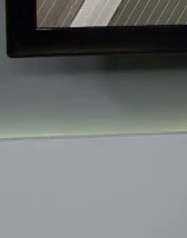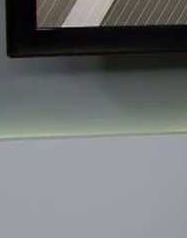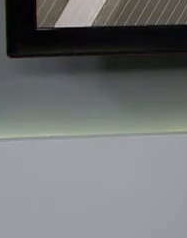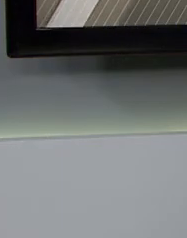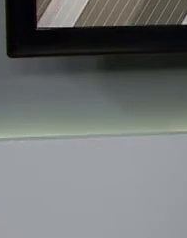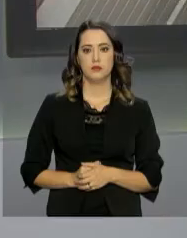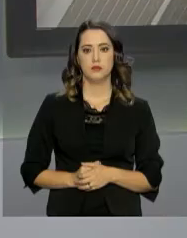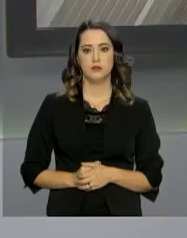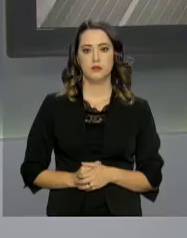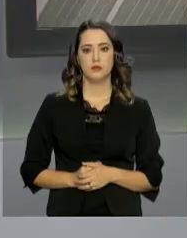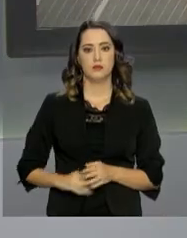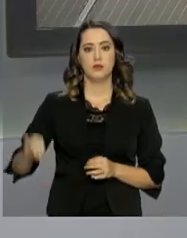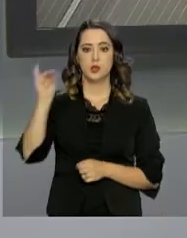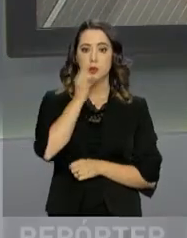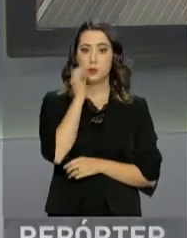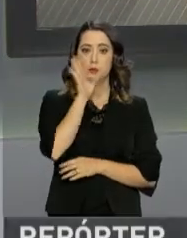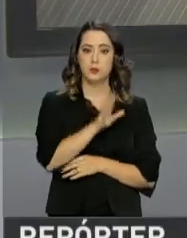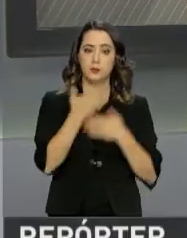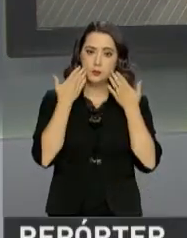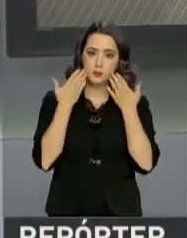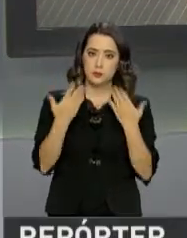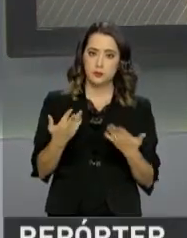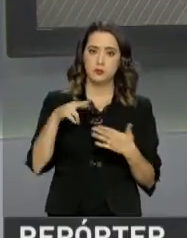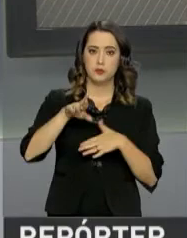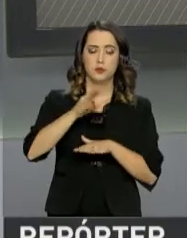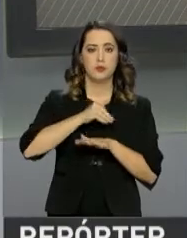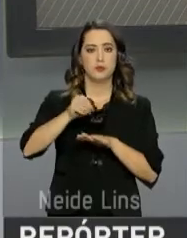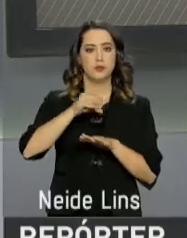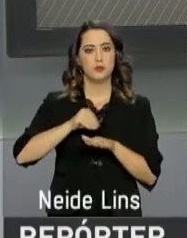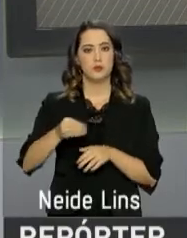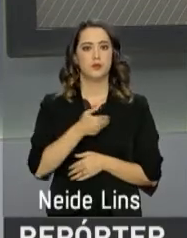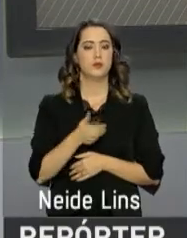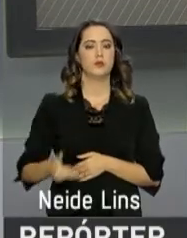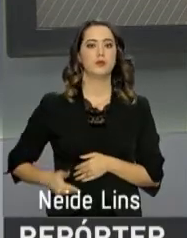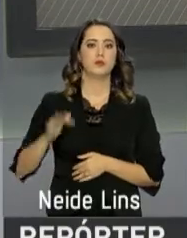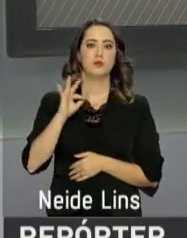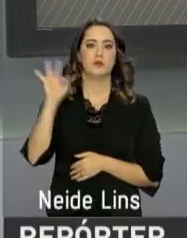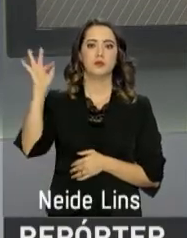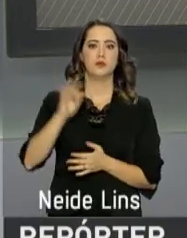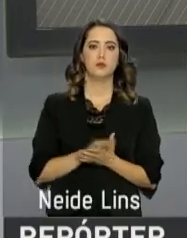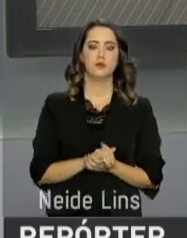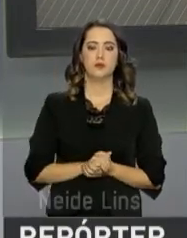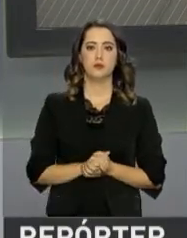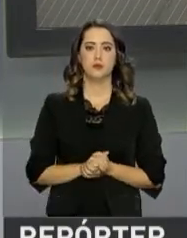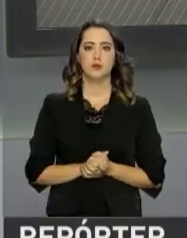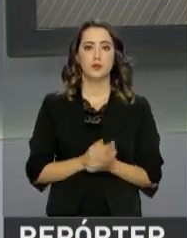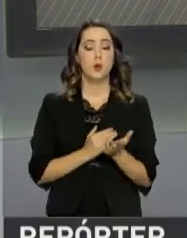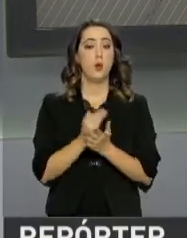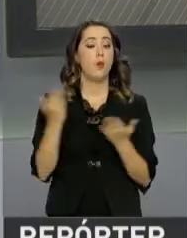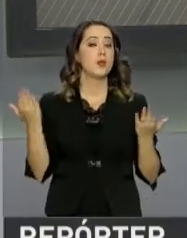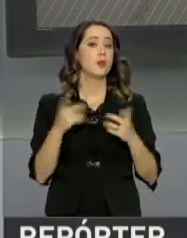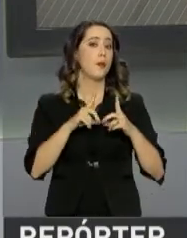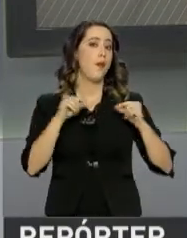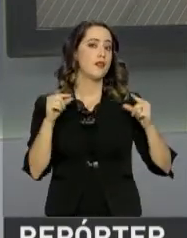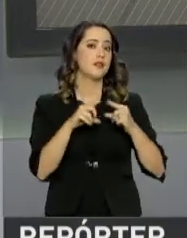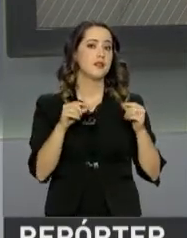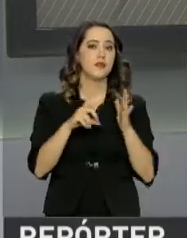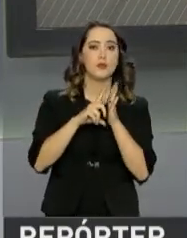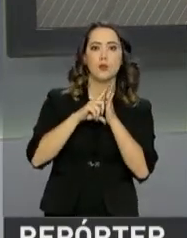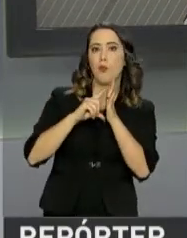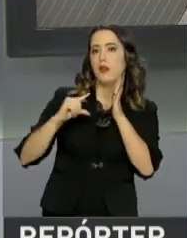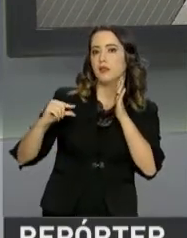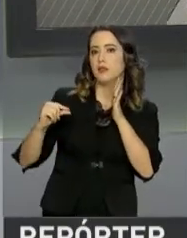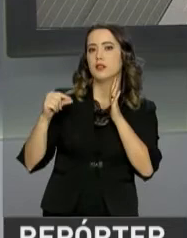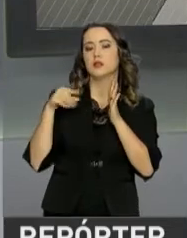olá boa tarde começa agora o repórter nbr com as notícias do governo federal começou hoje aqui em brasília no palácio